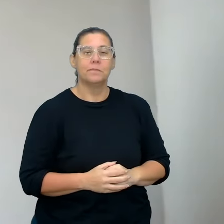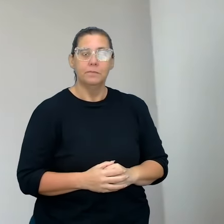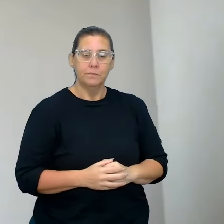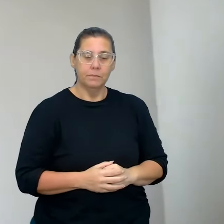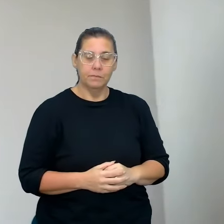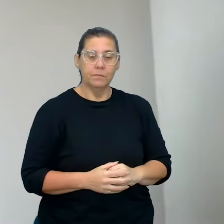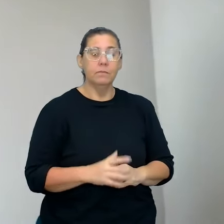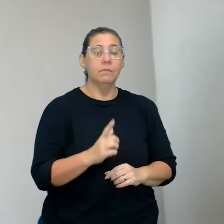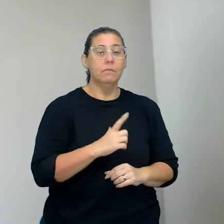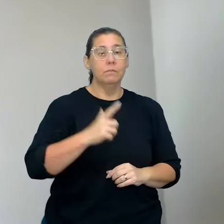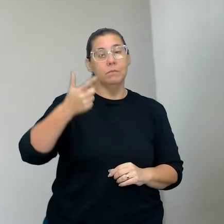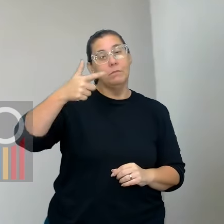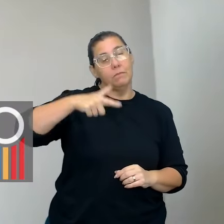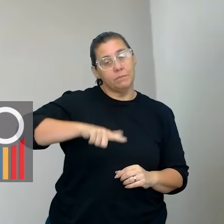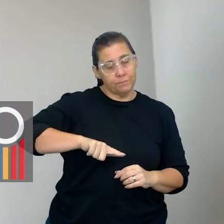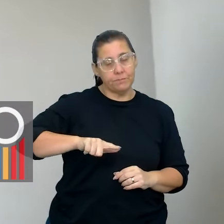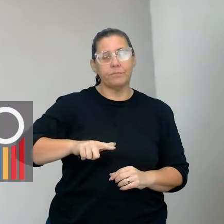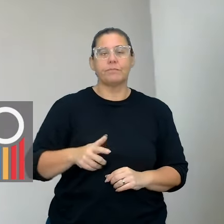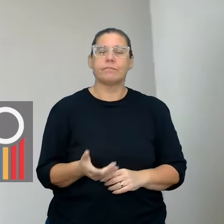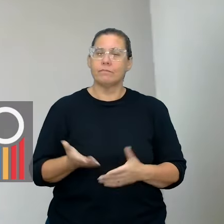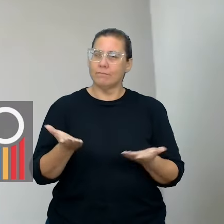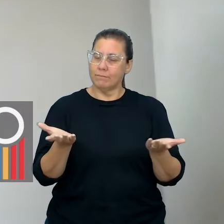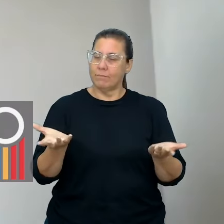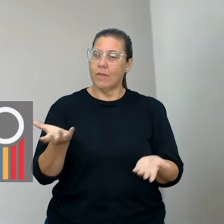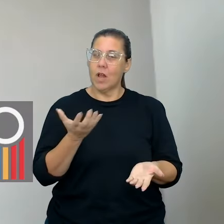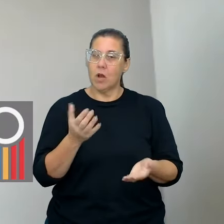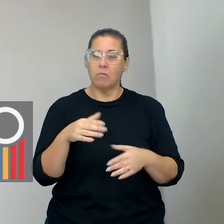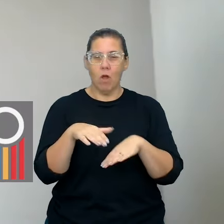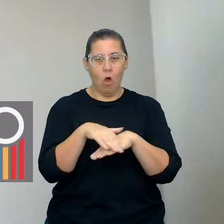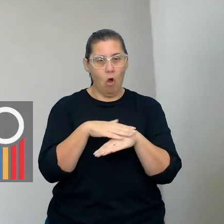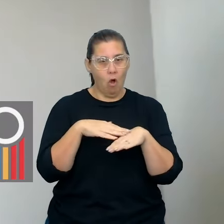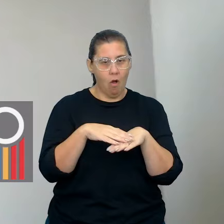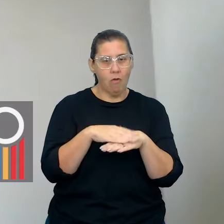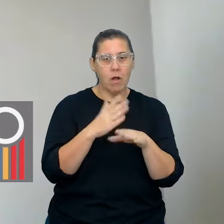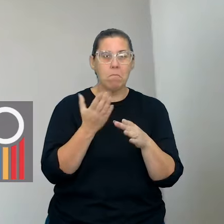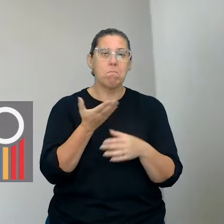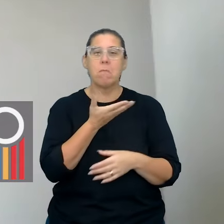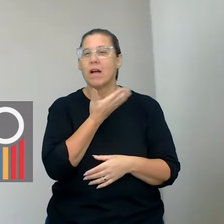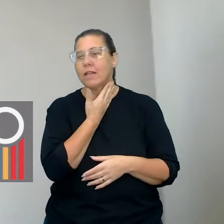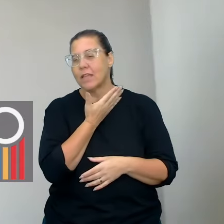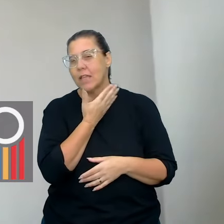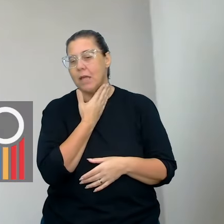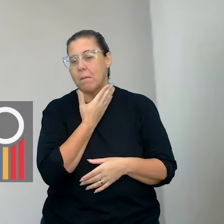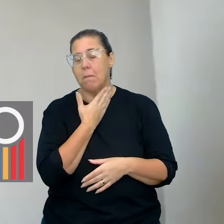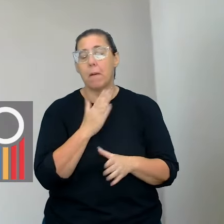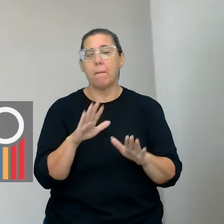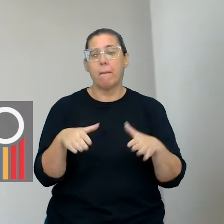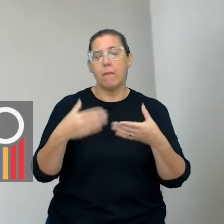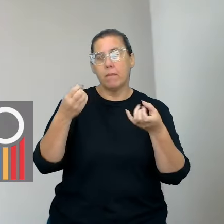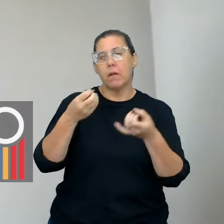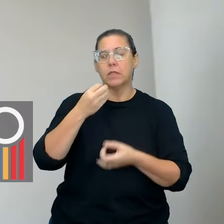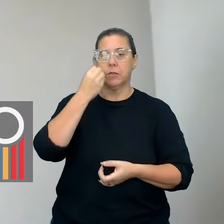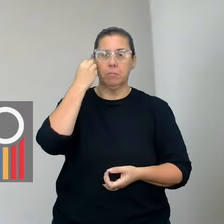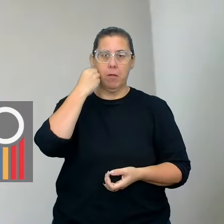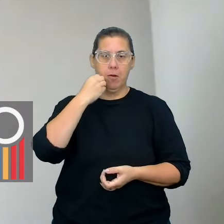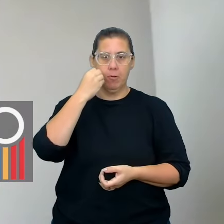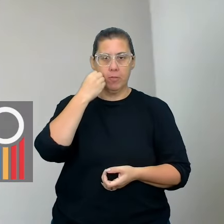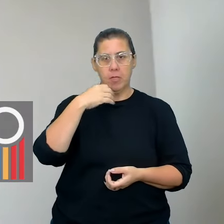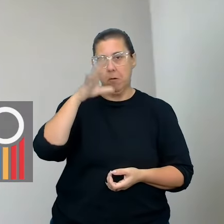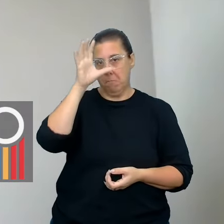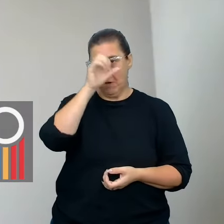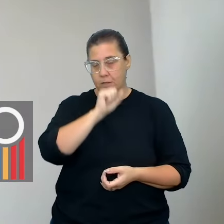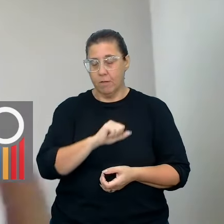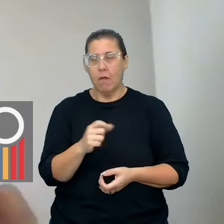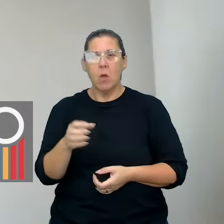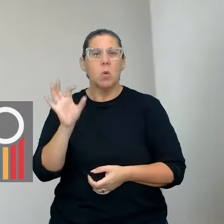E, mais uma vez, eu gostaria de conversar com vocês, porque quando nós falamos em experiências de aprendizagens, né,